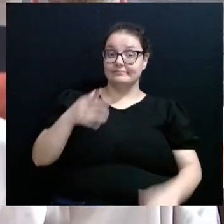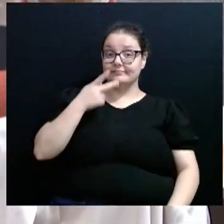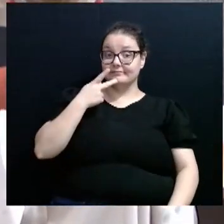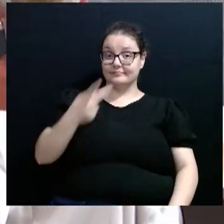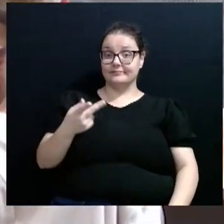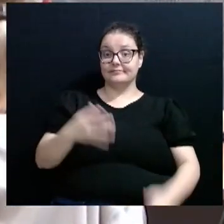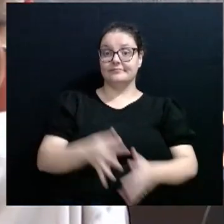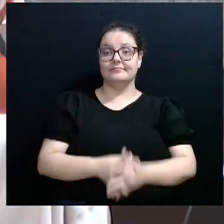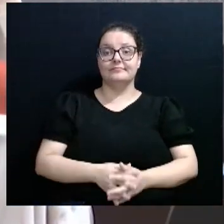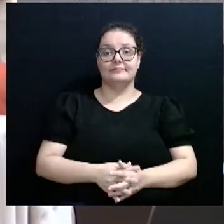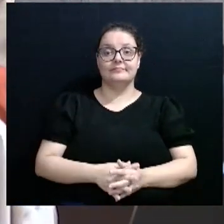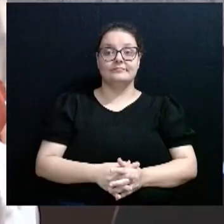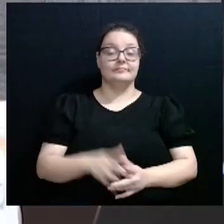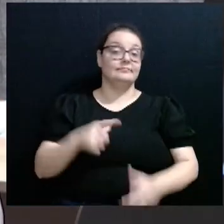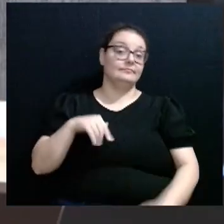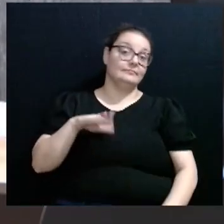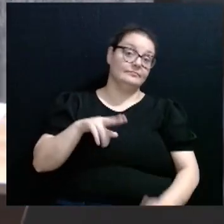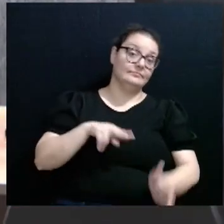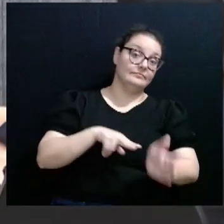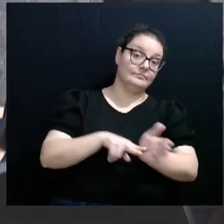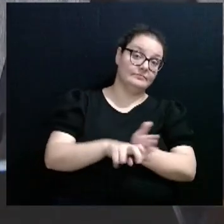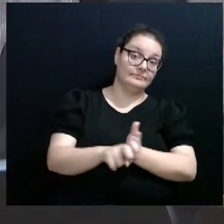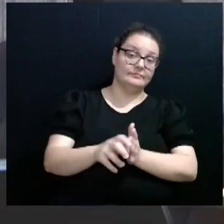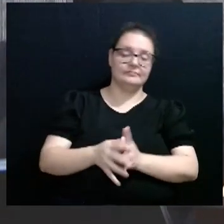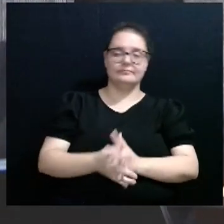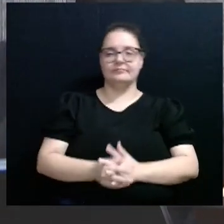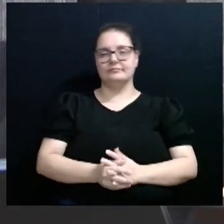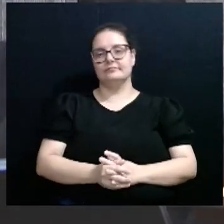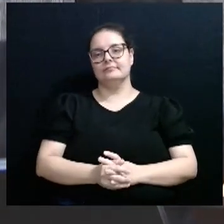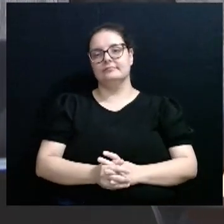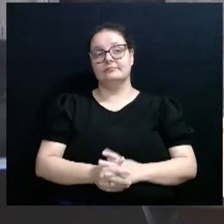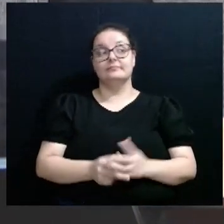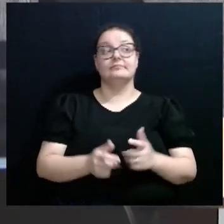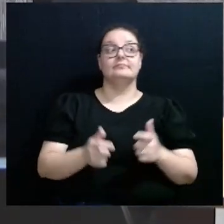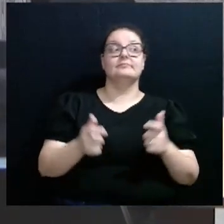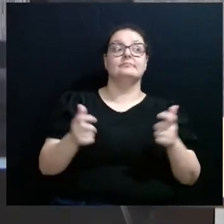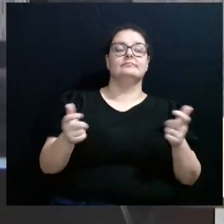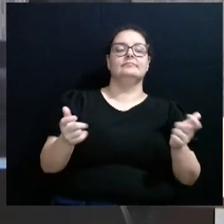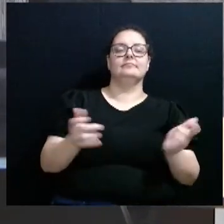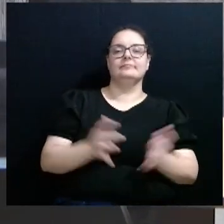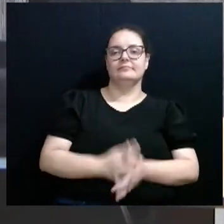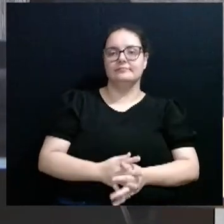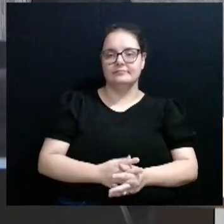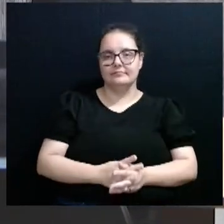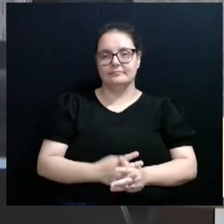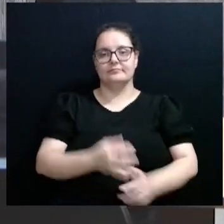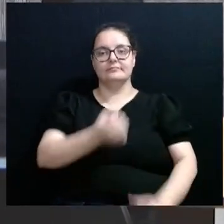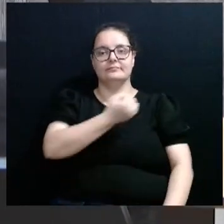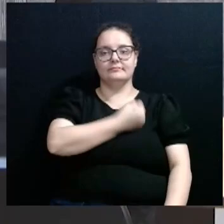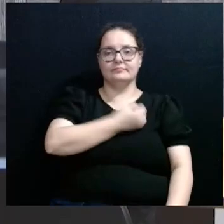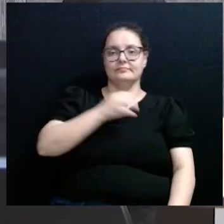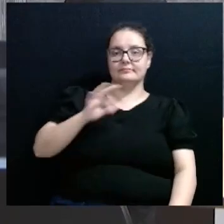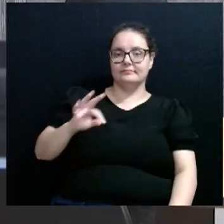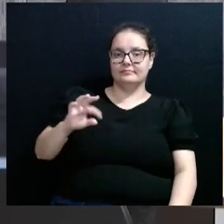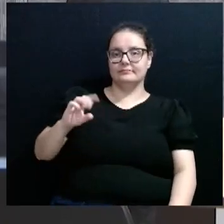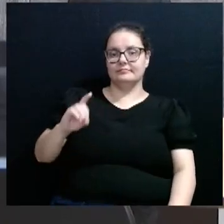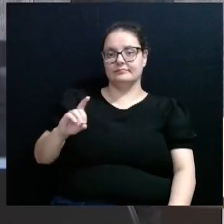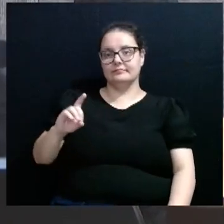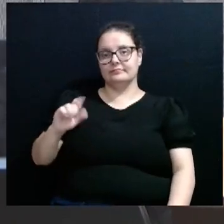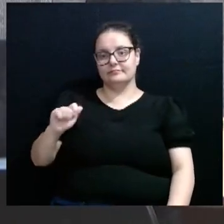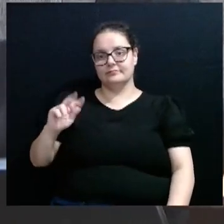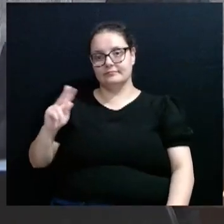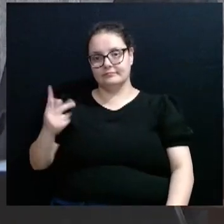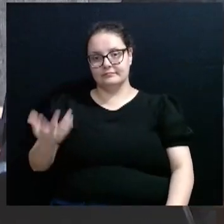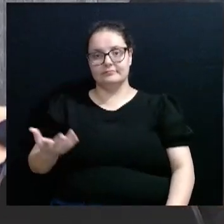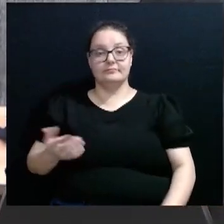mais diagnósticos, está aumentando o número de TDAH, de autismo, é uma reflexão, uma discussão que a